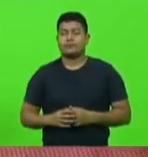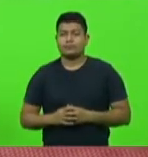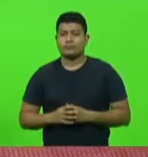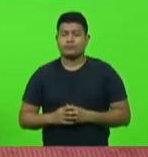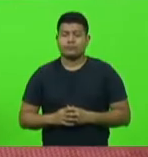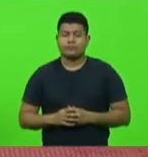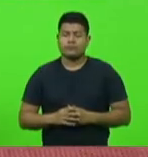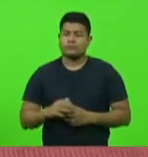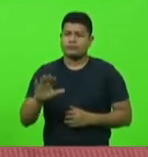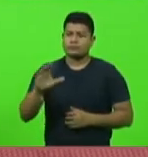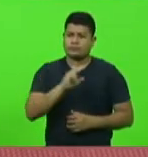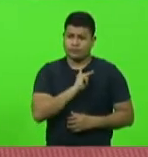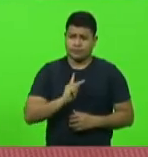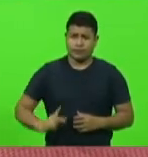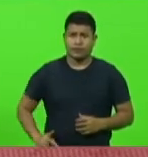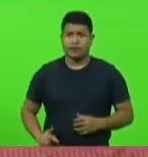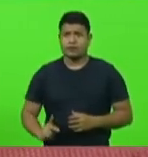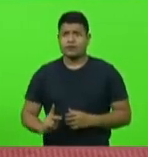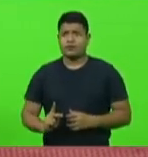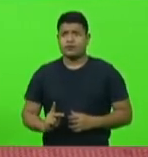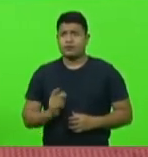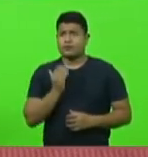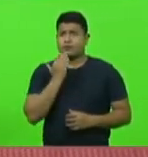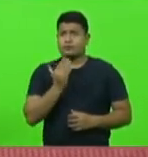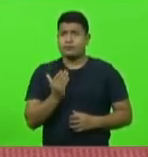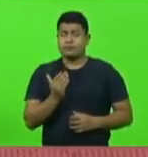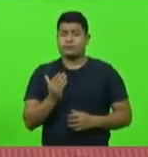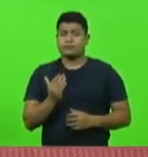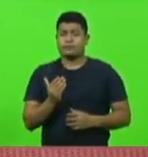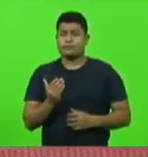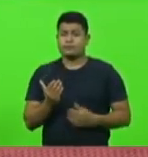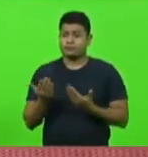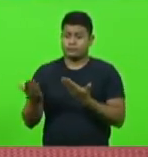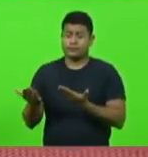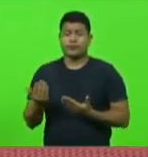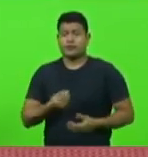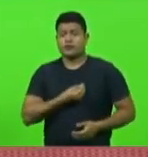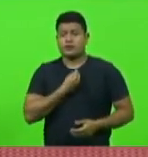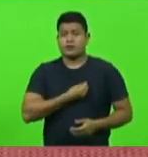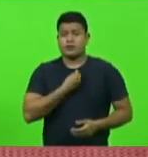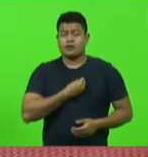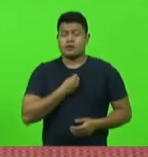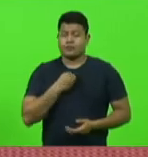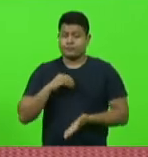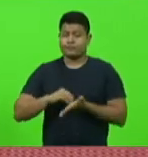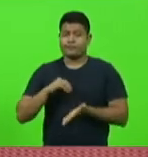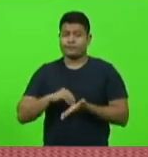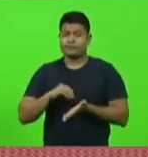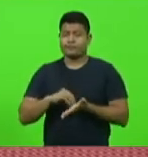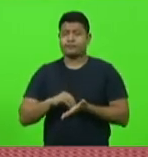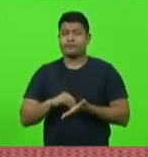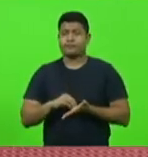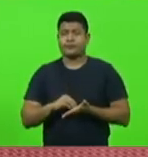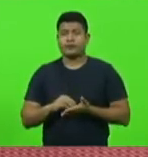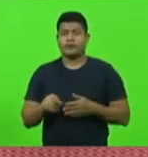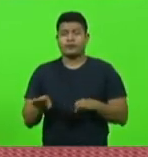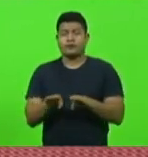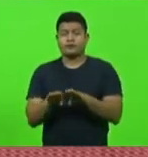peço, em virtude da ausência da própria autora e também de outras manifestações que eu